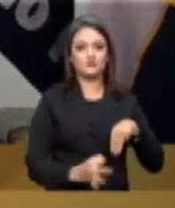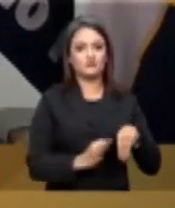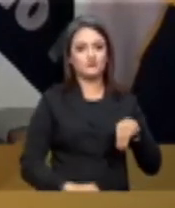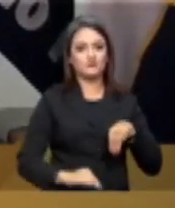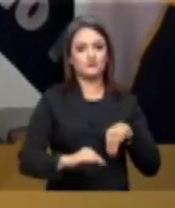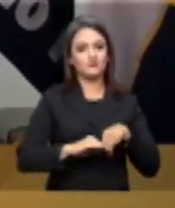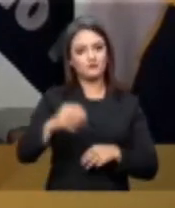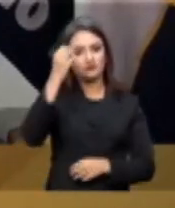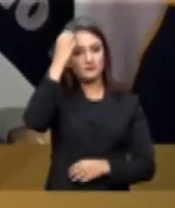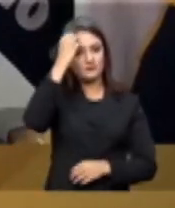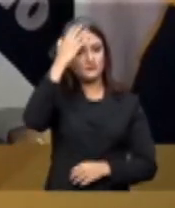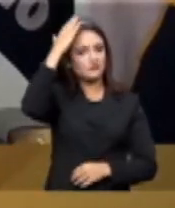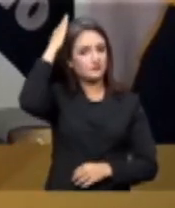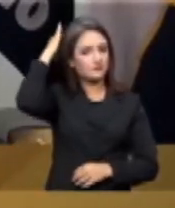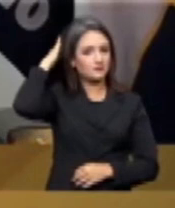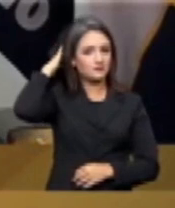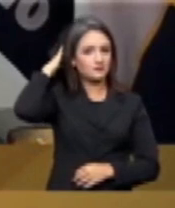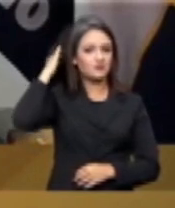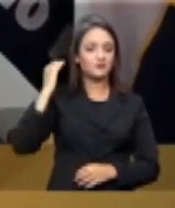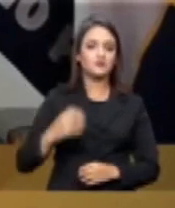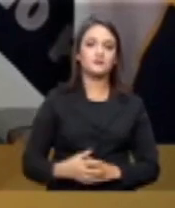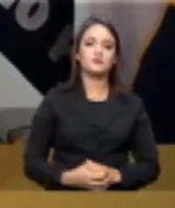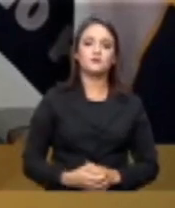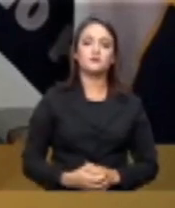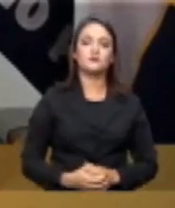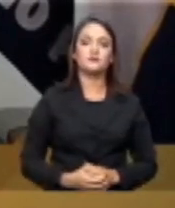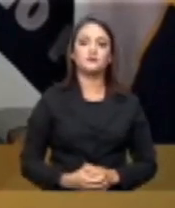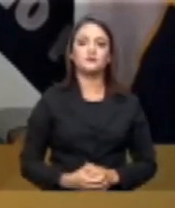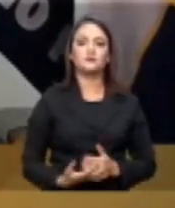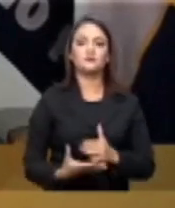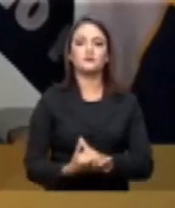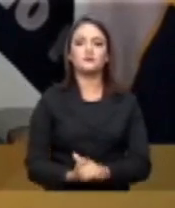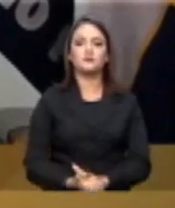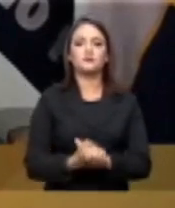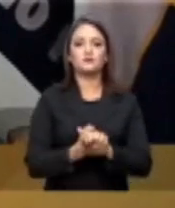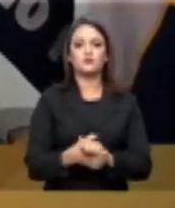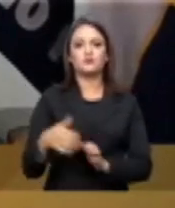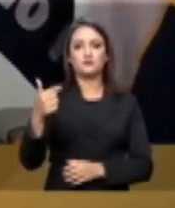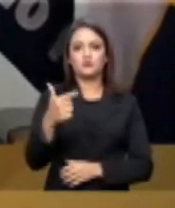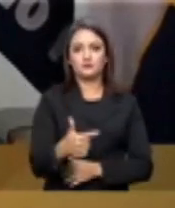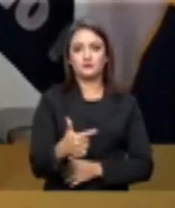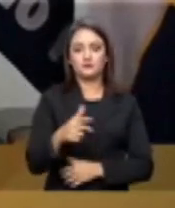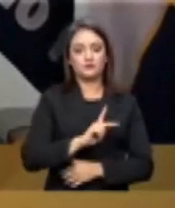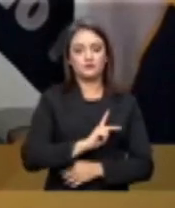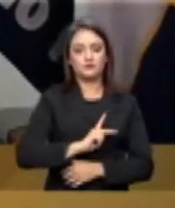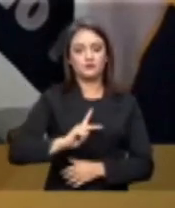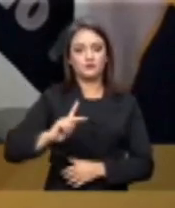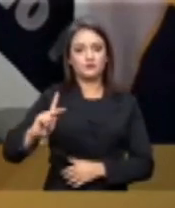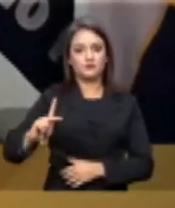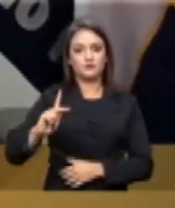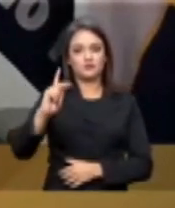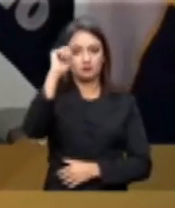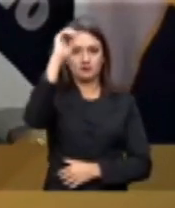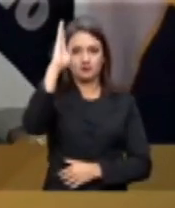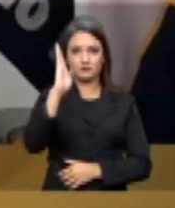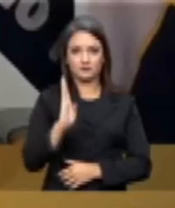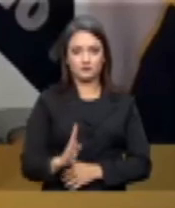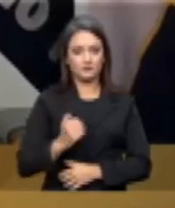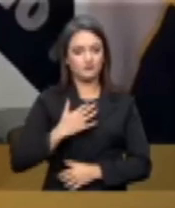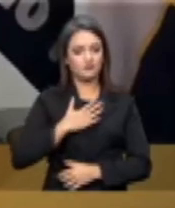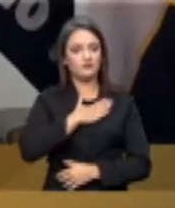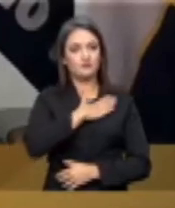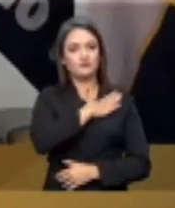Luiz Fux. Cumprimento o excelentíssimo senhor vice-presidente da República, general